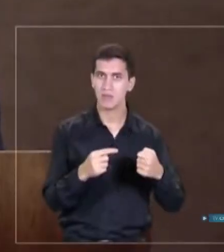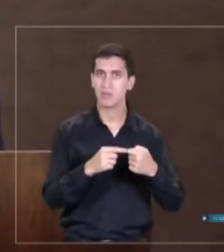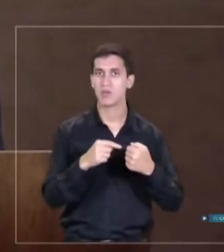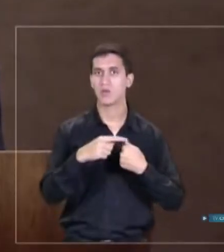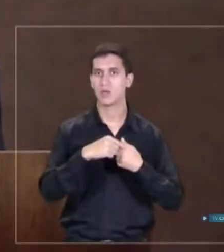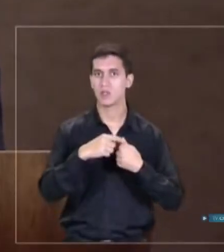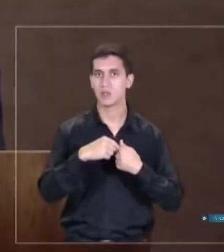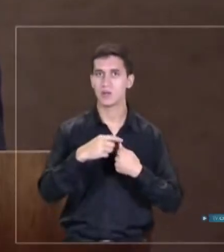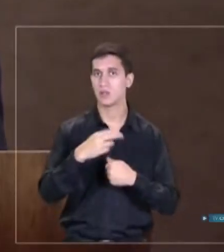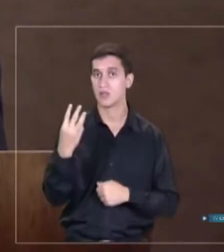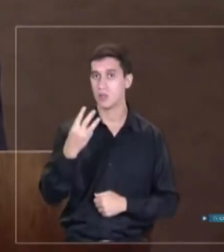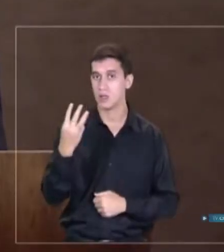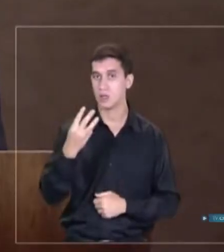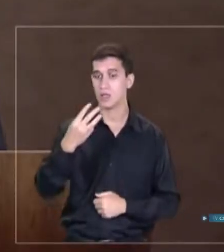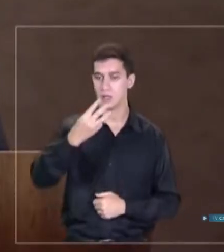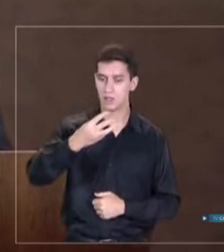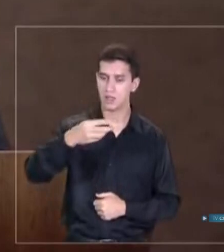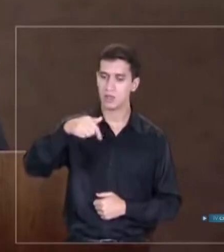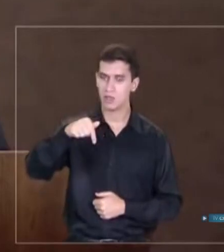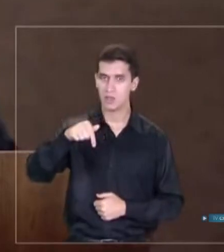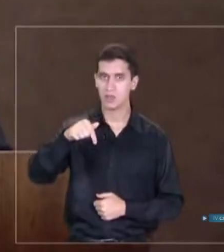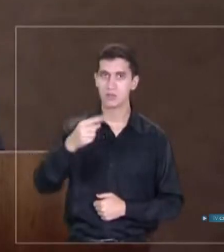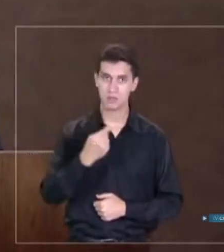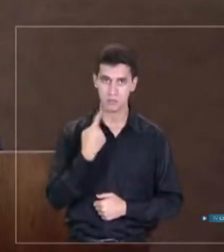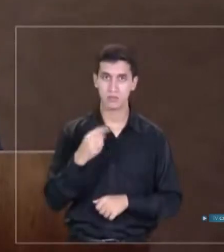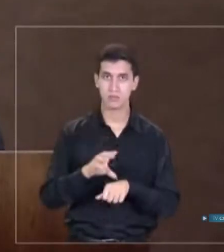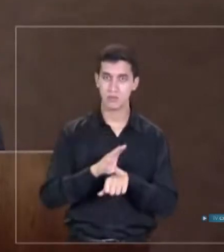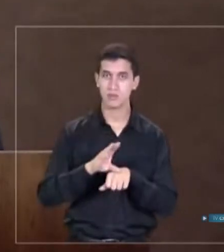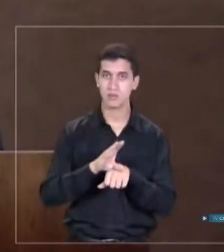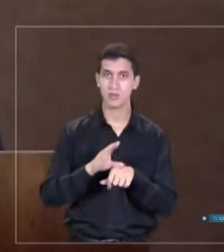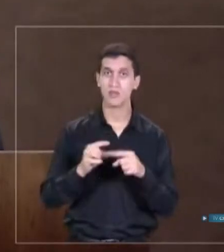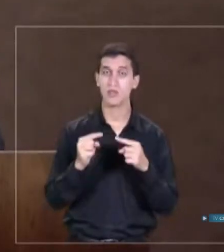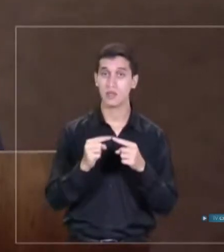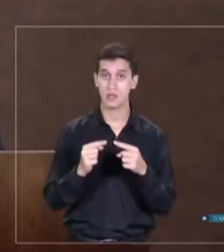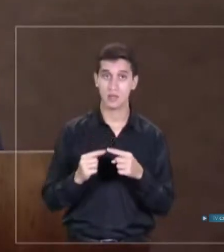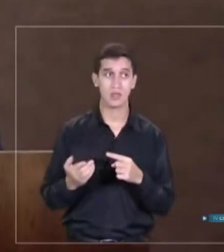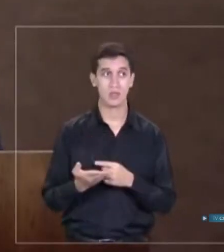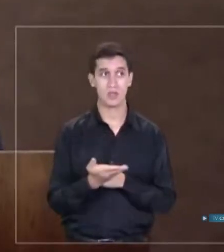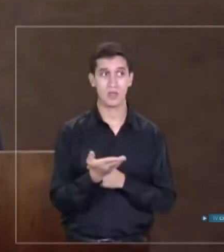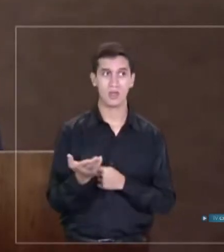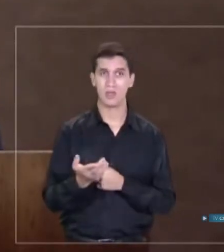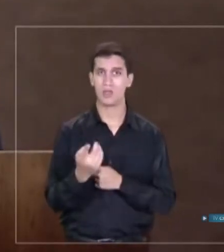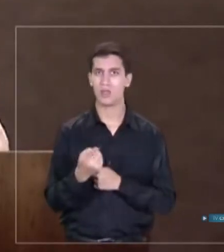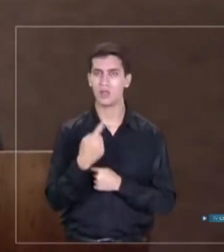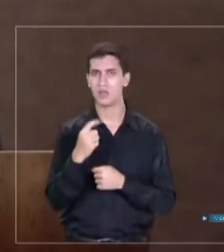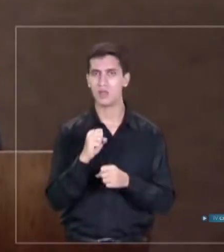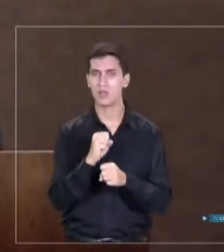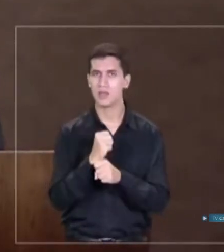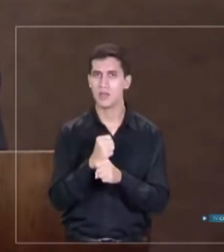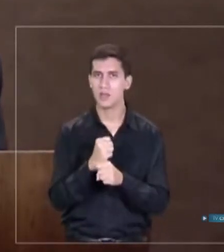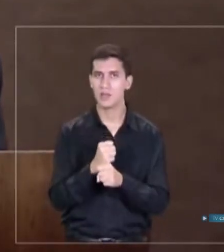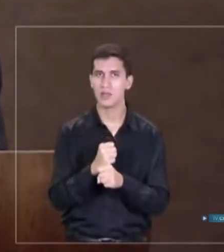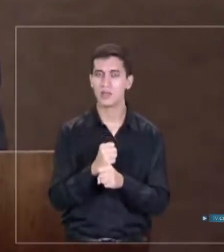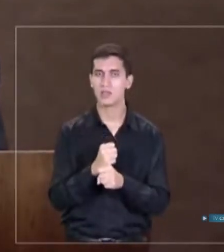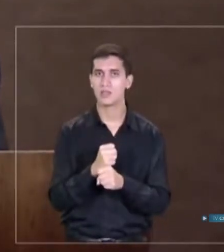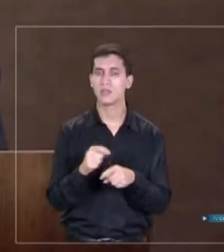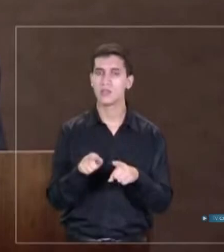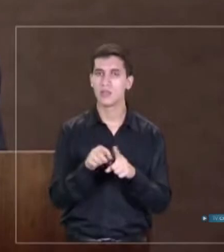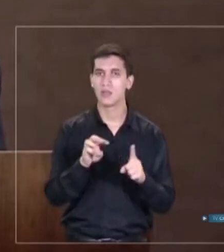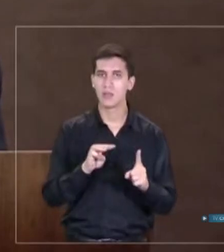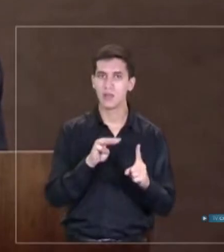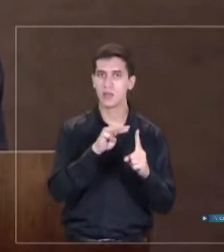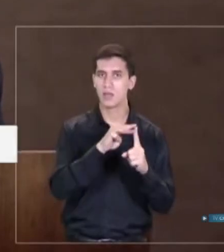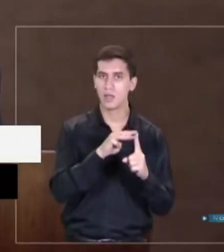a estabelecer as metas que vão ser definidas no Encontro Nacional do Poder Judiciário no começo de dezembro essas